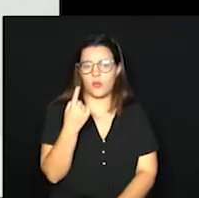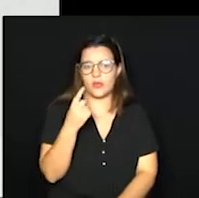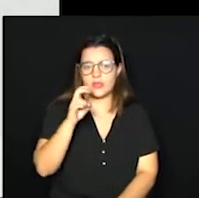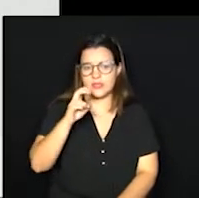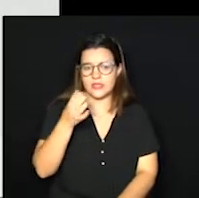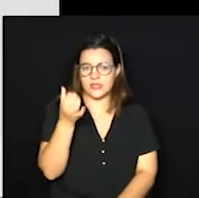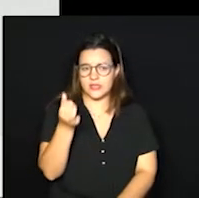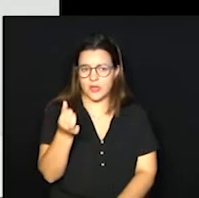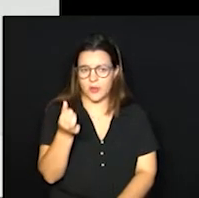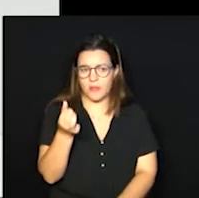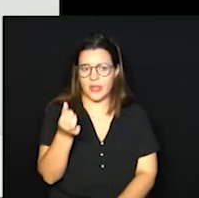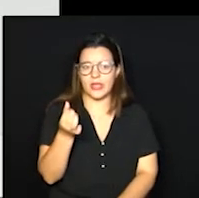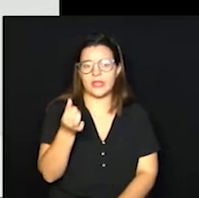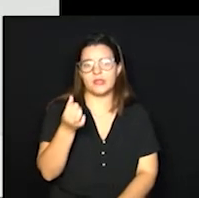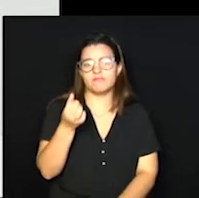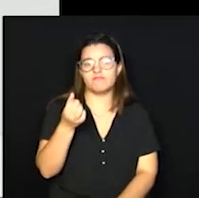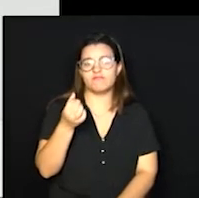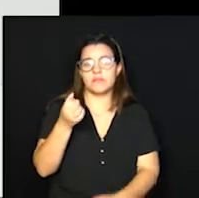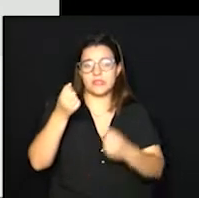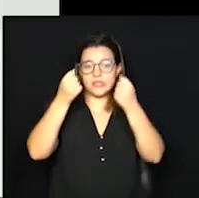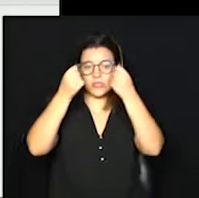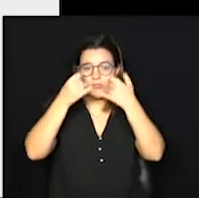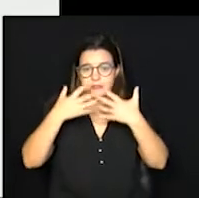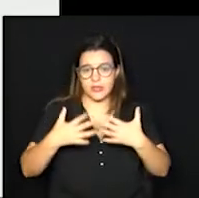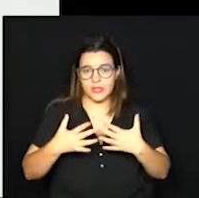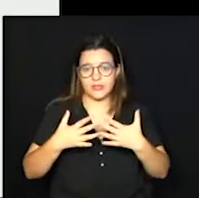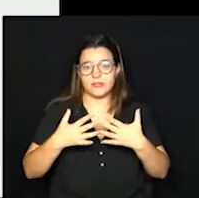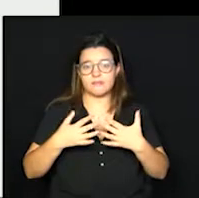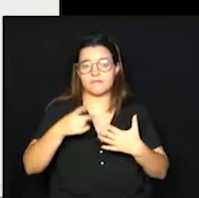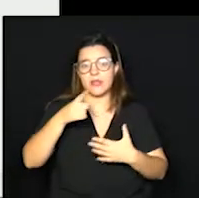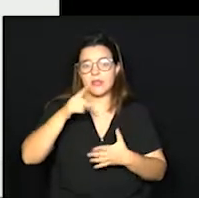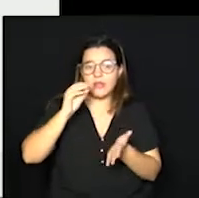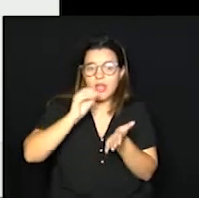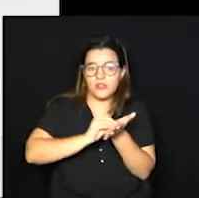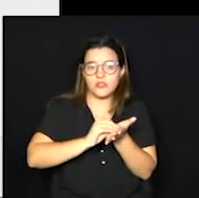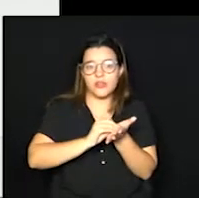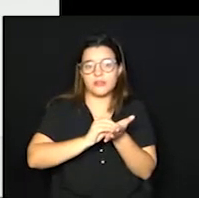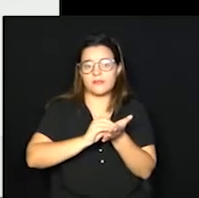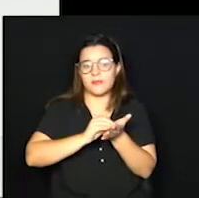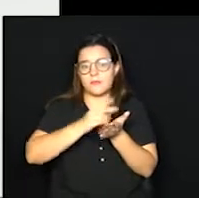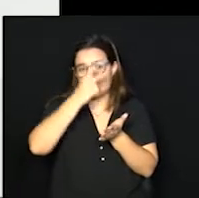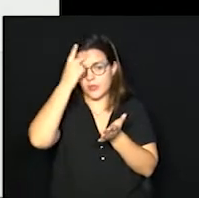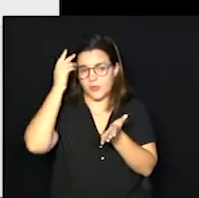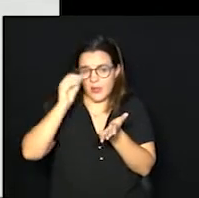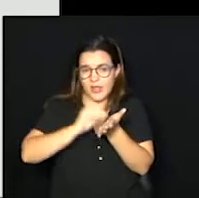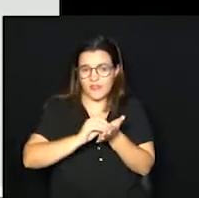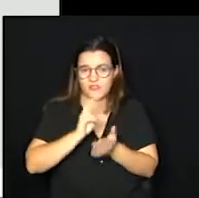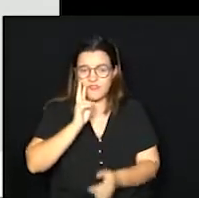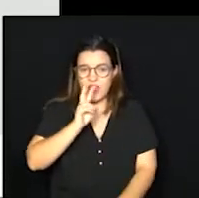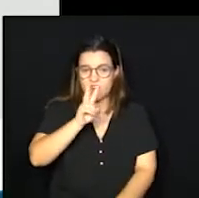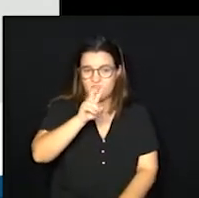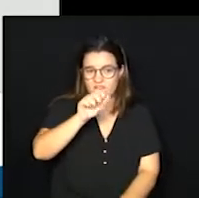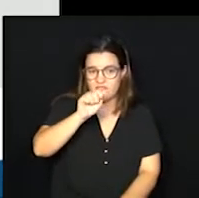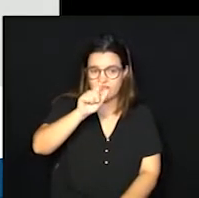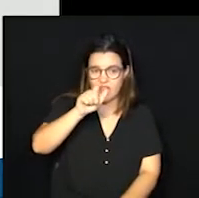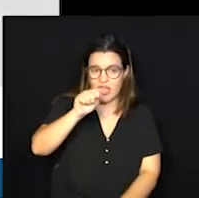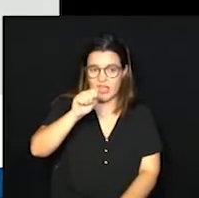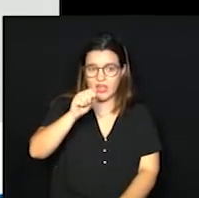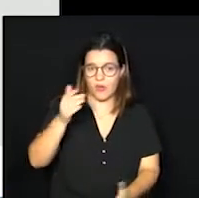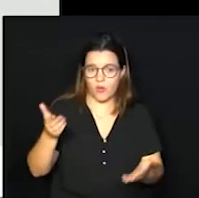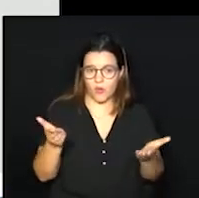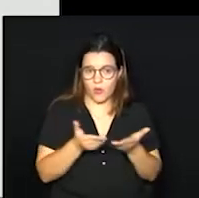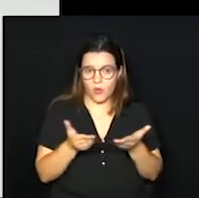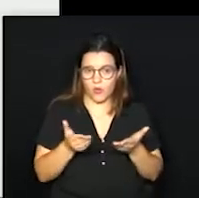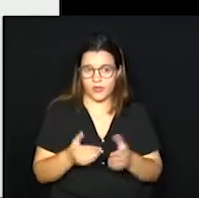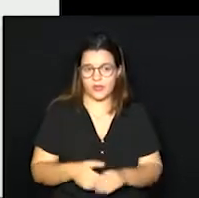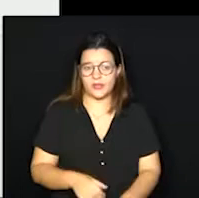deixa bem claro que no agendamento, o que pode ocorrer? A pessoa agendou, viu a vaga hoje. Vamos colocar aqui,